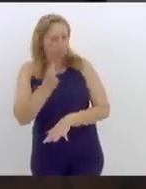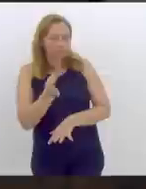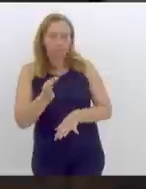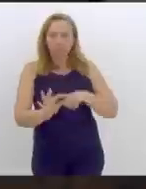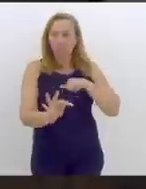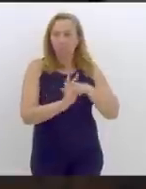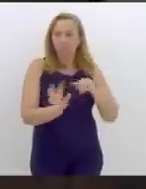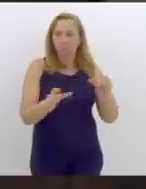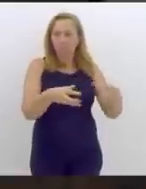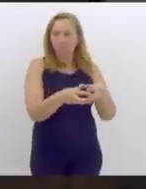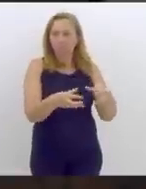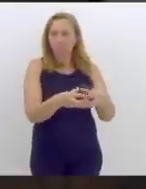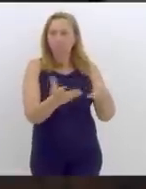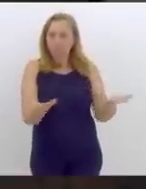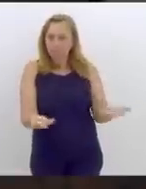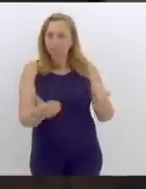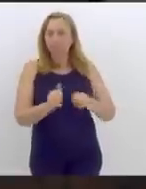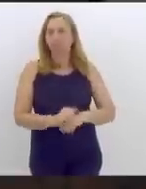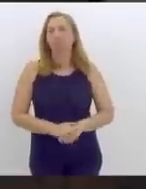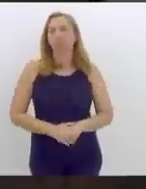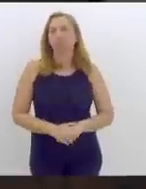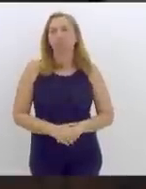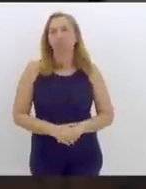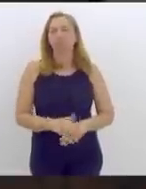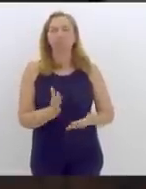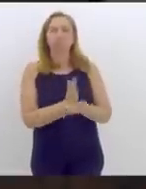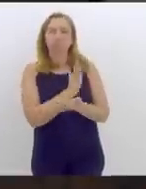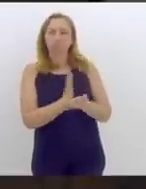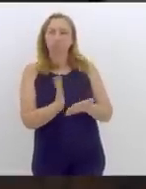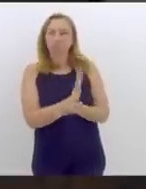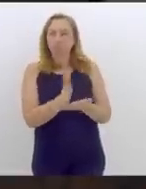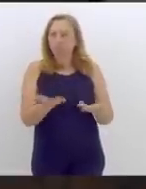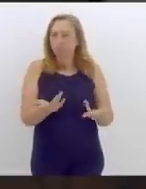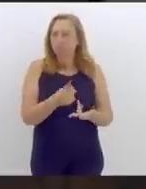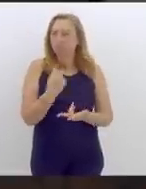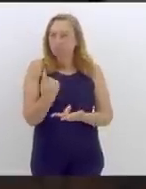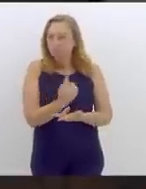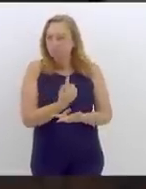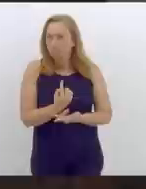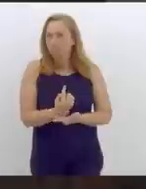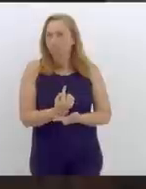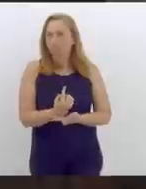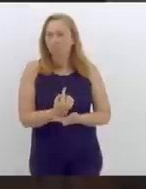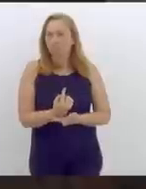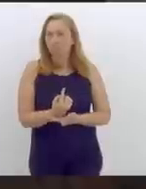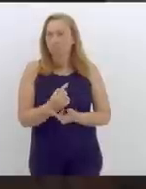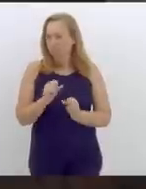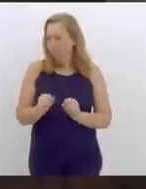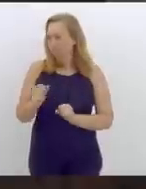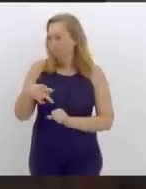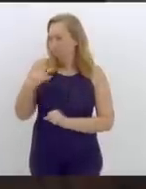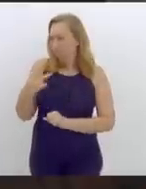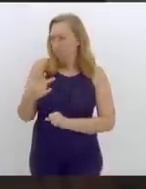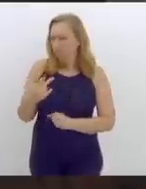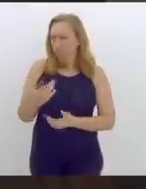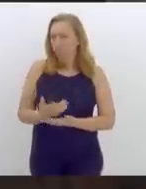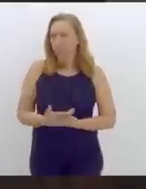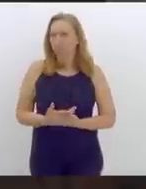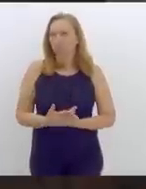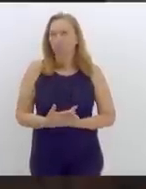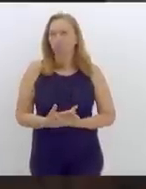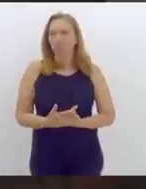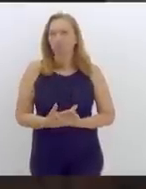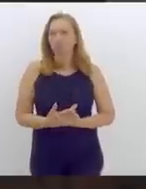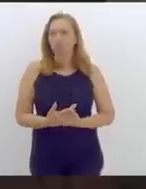e ele é assessorado pelo corpo técnico muita das vezes nós mesmos somos posso falar aqui não Portugal ainda não pode falar mas